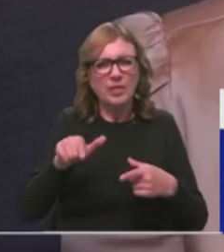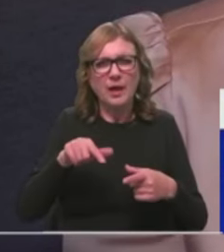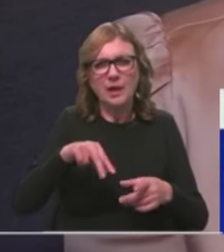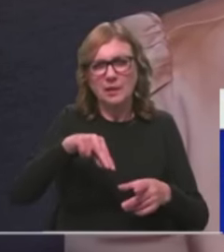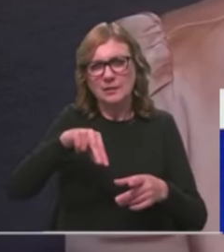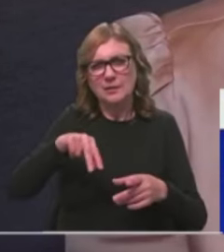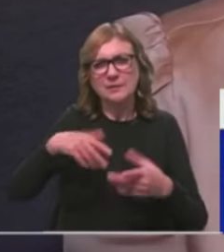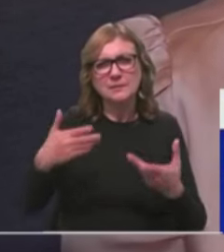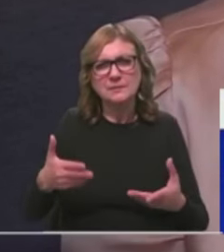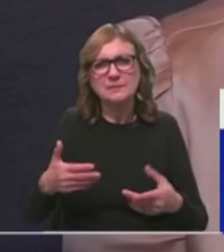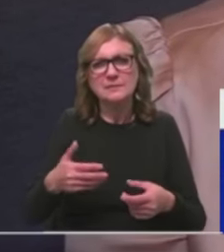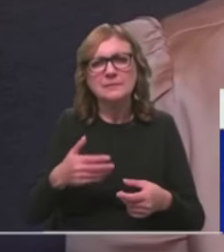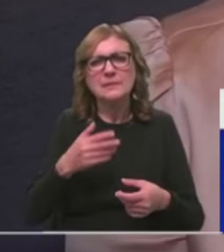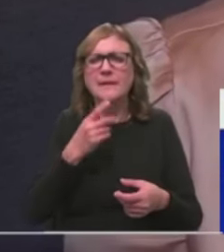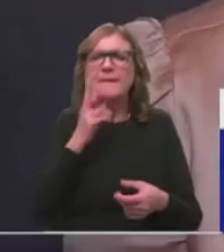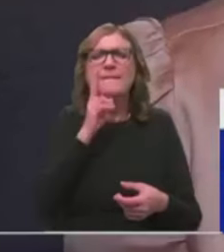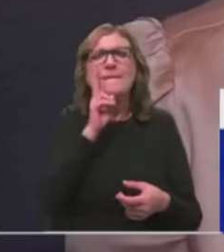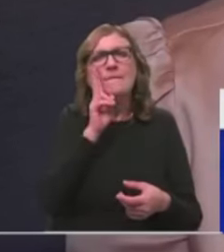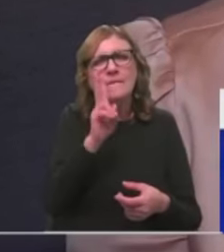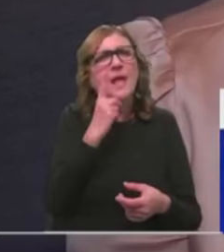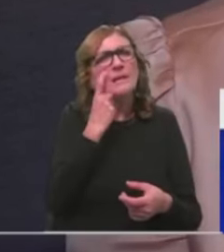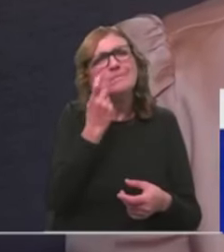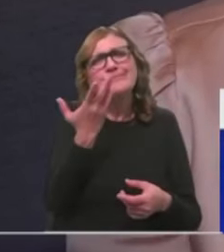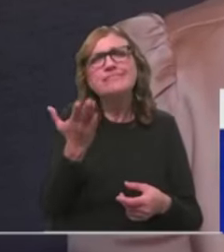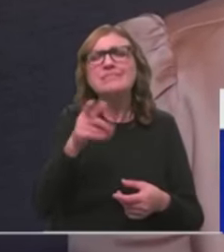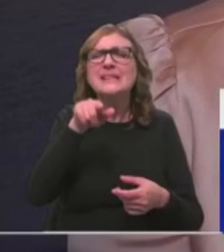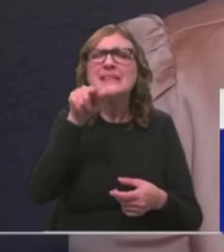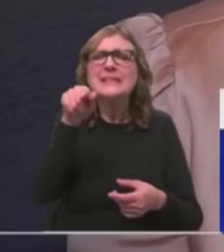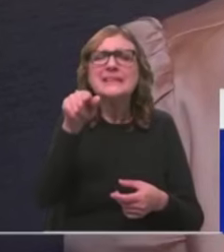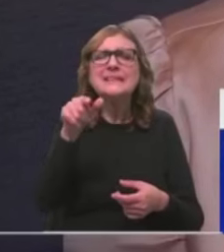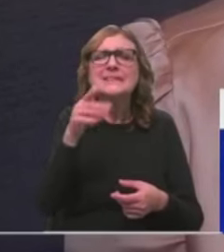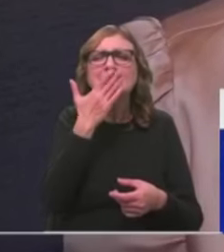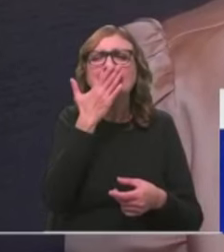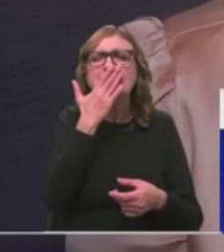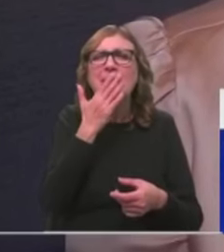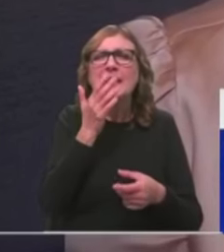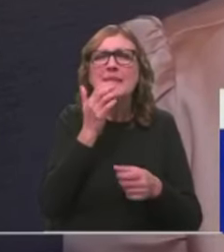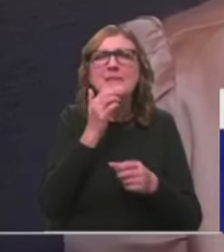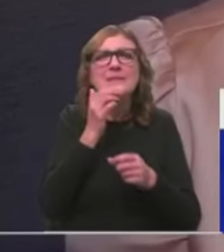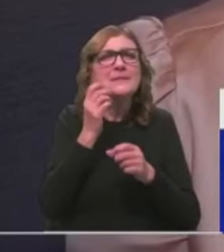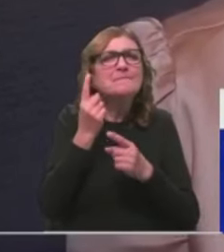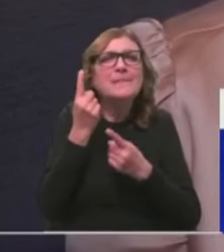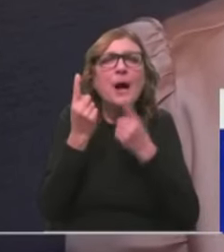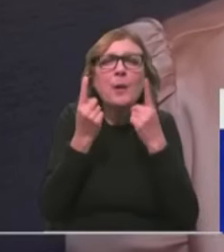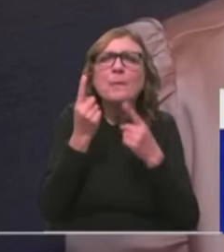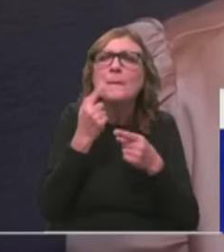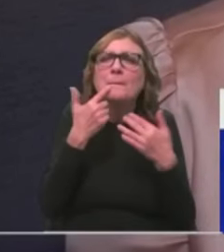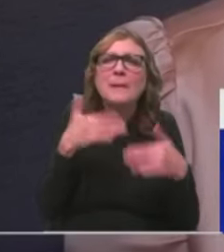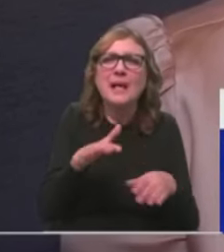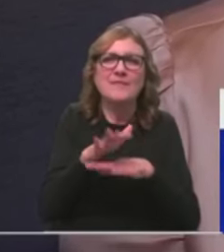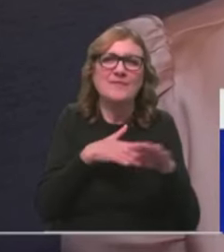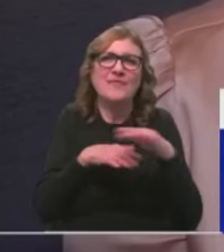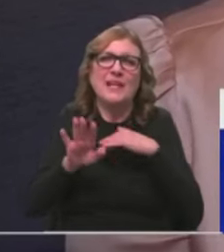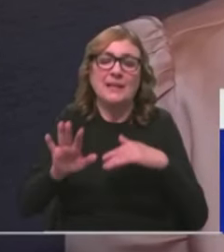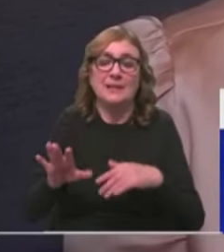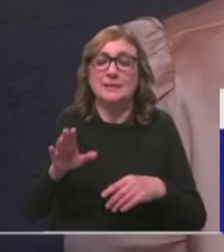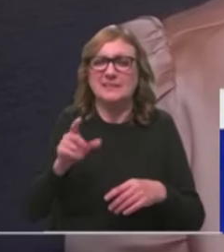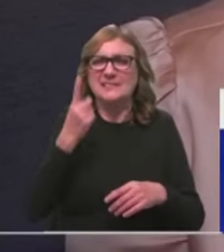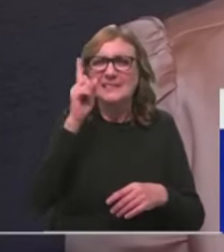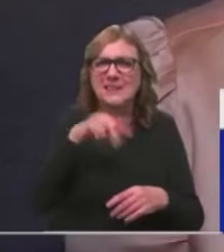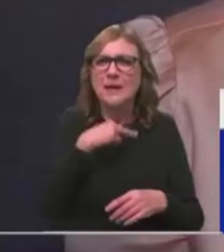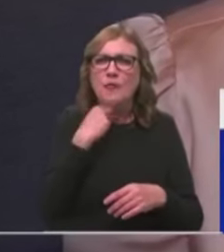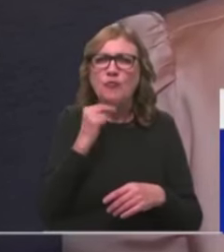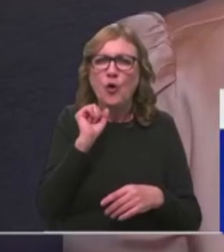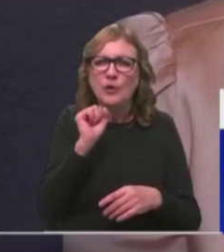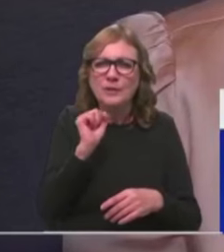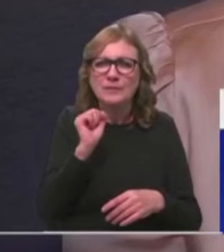assassino via-se que ele estava e pre alguma coisa que ele tinha cometido alguma coisa e o tom de voz